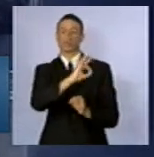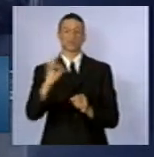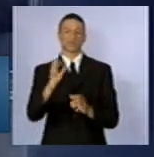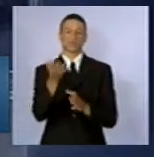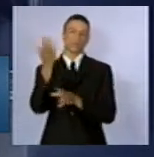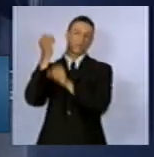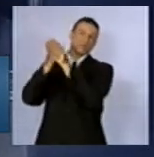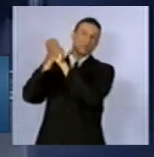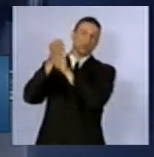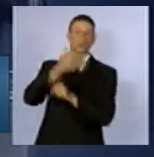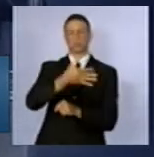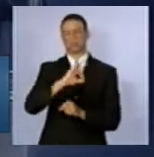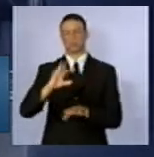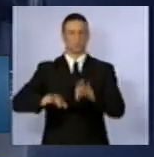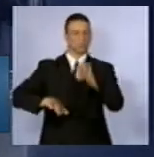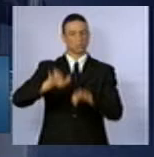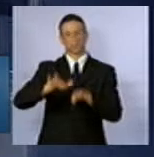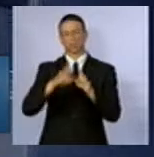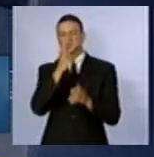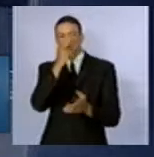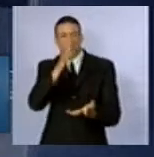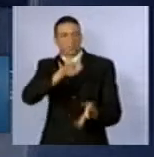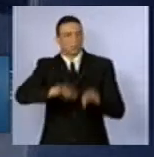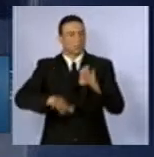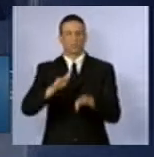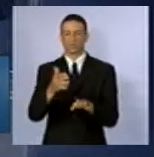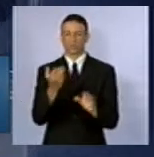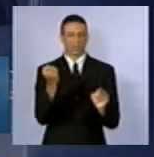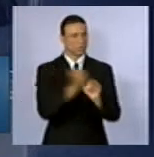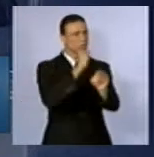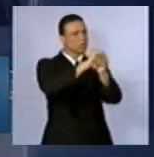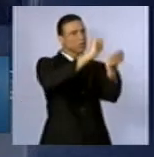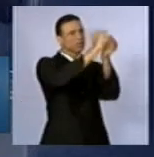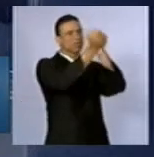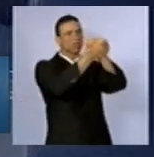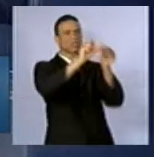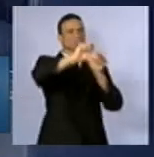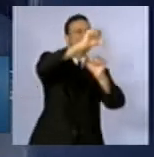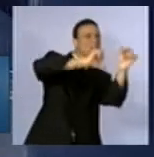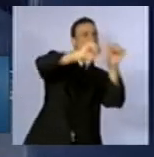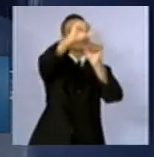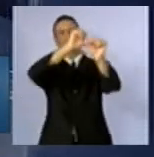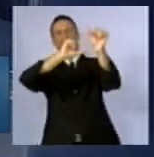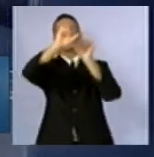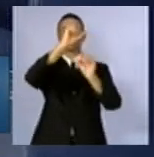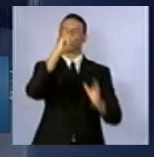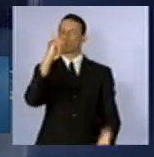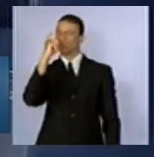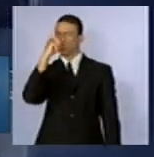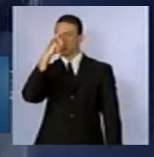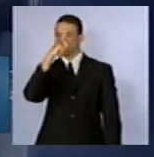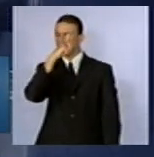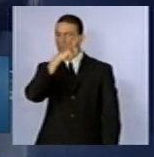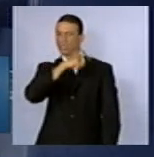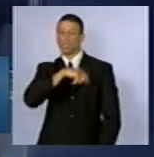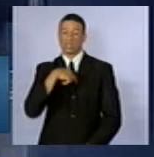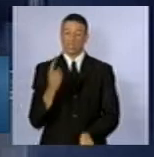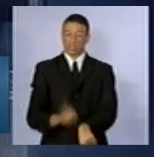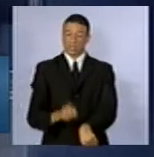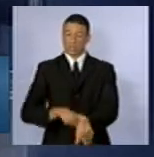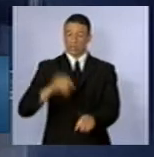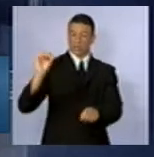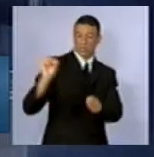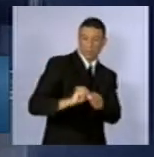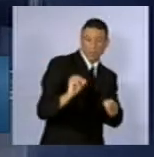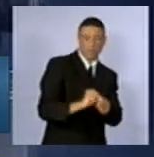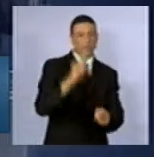pelo menos né algo em torno de 100 anos então nós vamos ter que reconstruí-lo todo então isso eu acho que a dificuldade prática é a